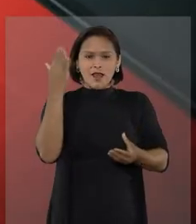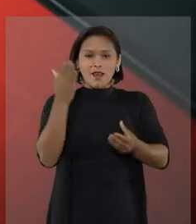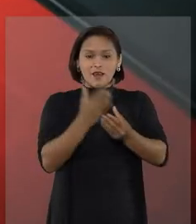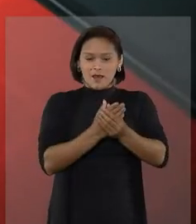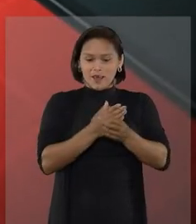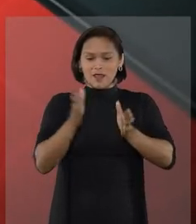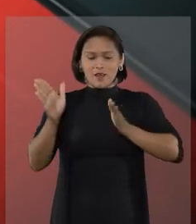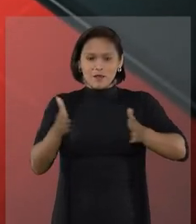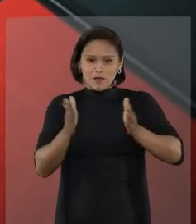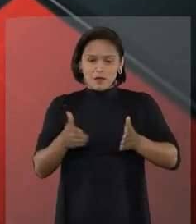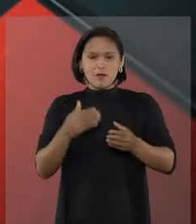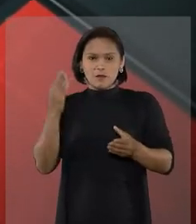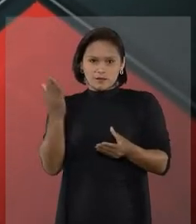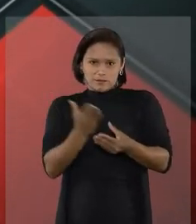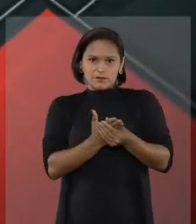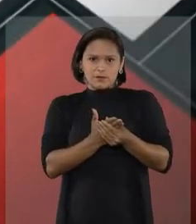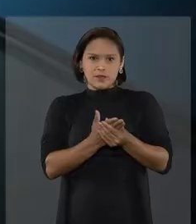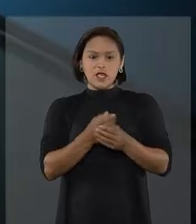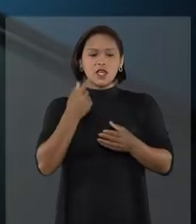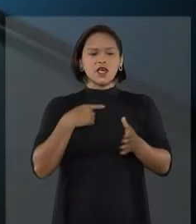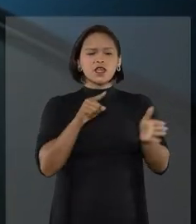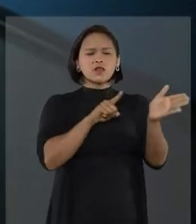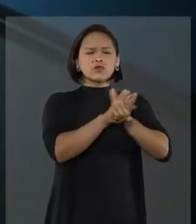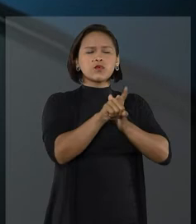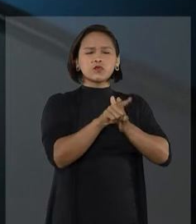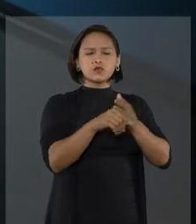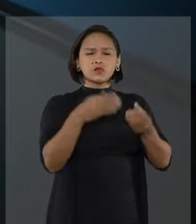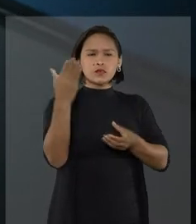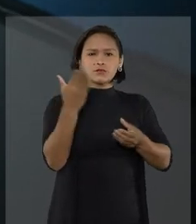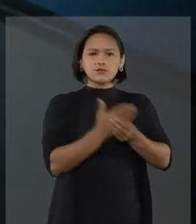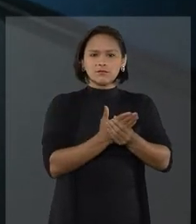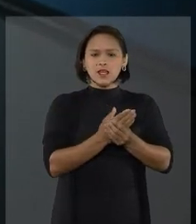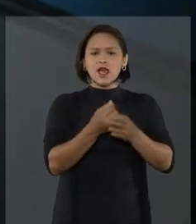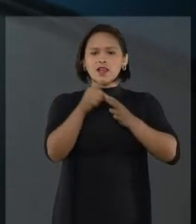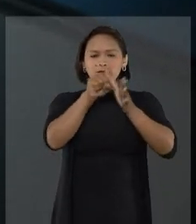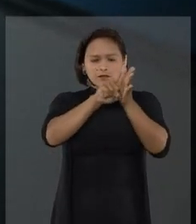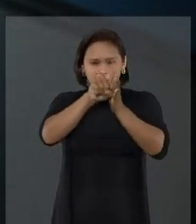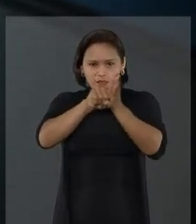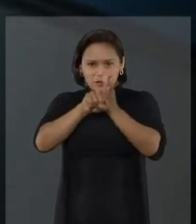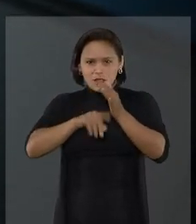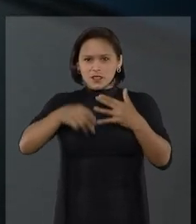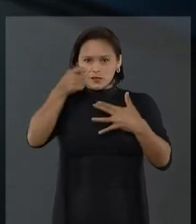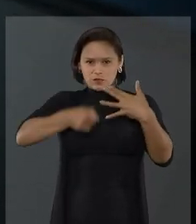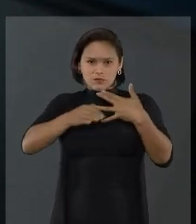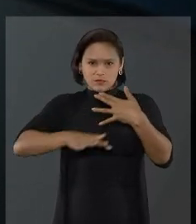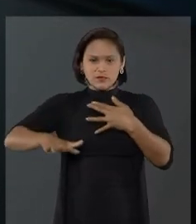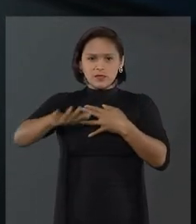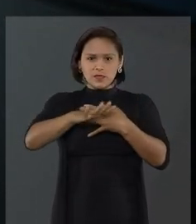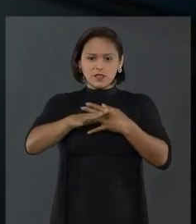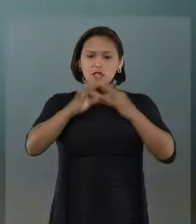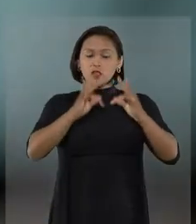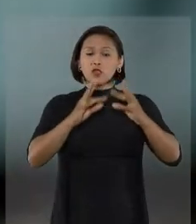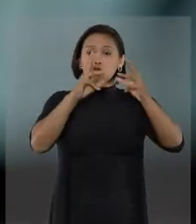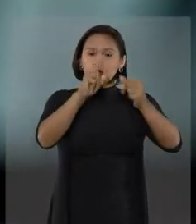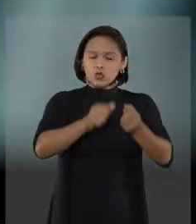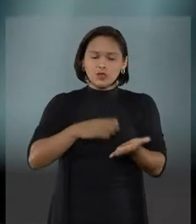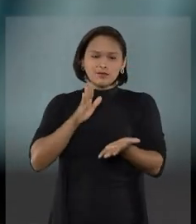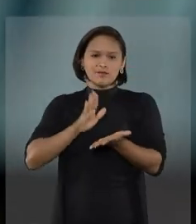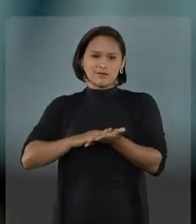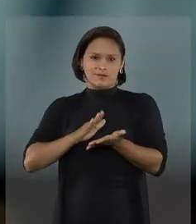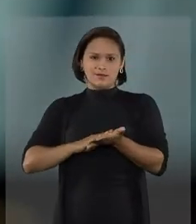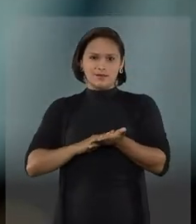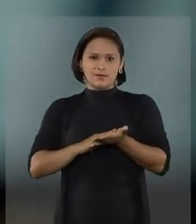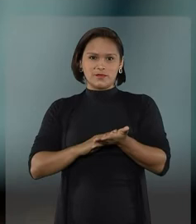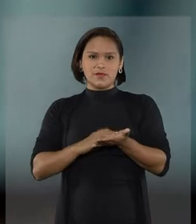arquivos e peças processuais e ainda consultar processos e fazer pesquisas de jurisprudência. Tudo